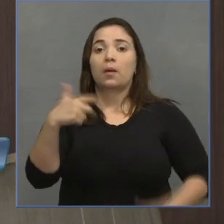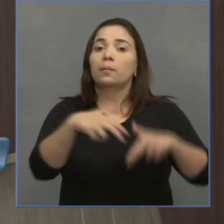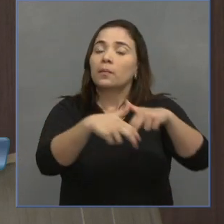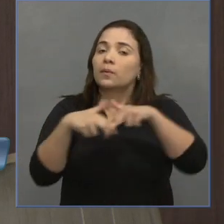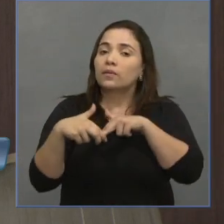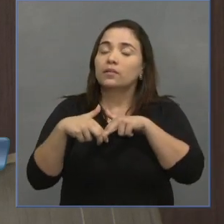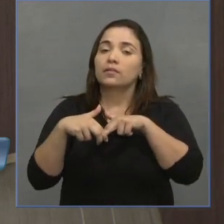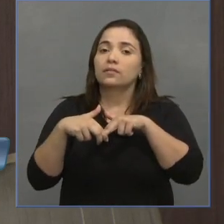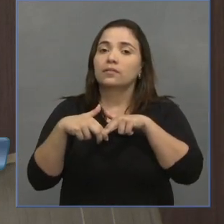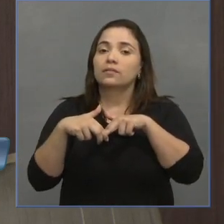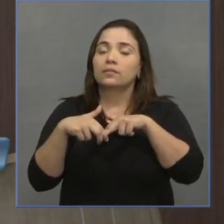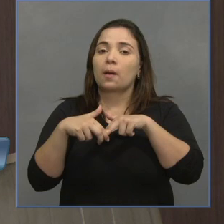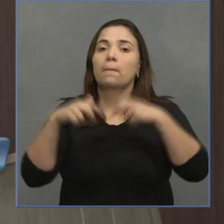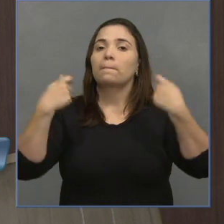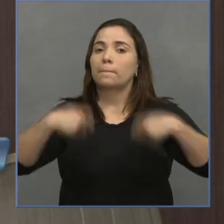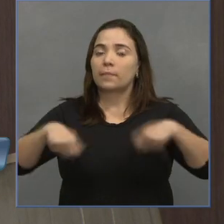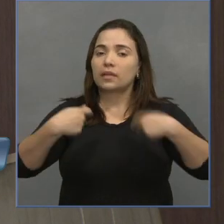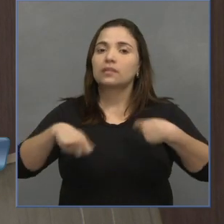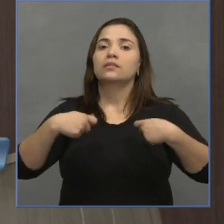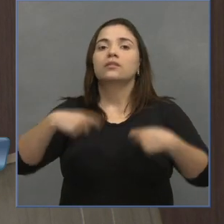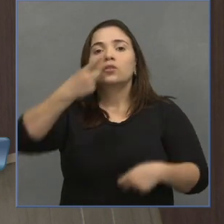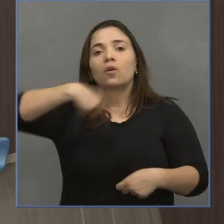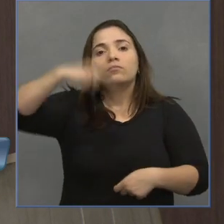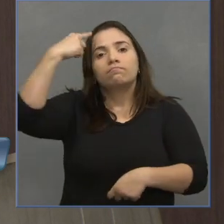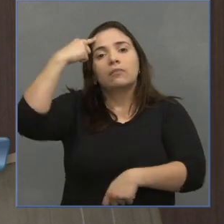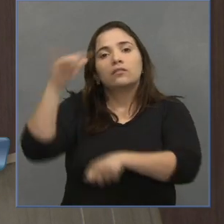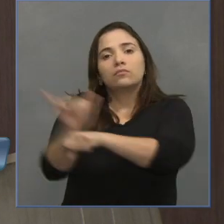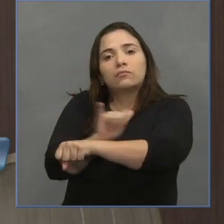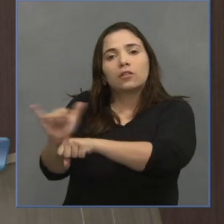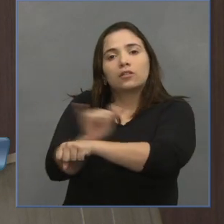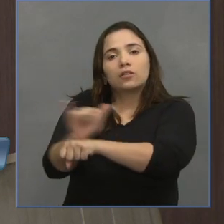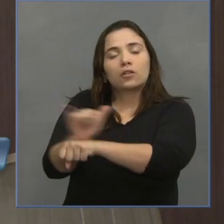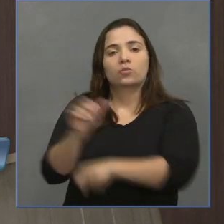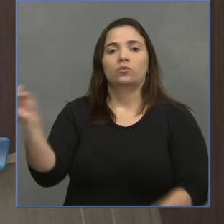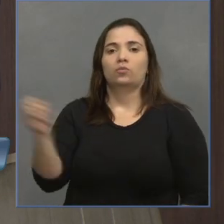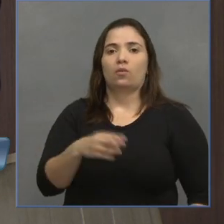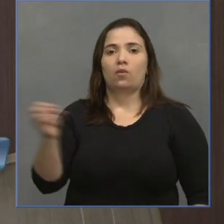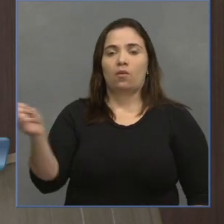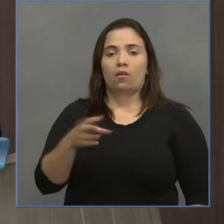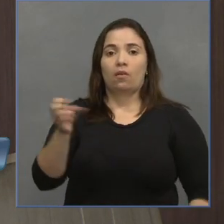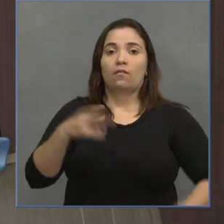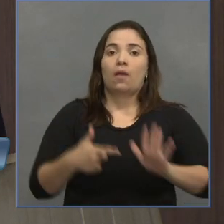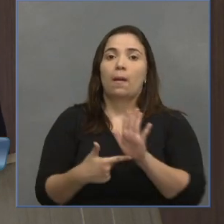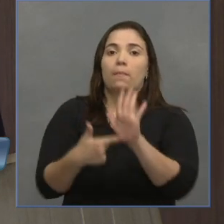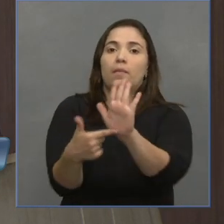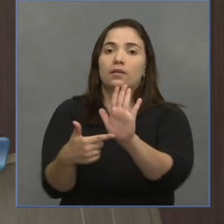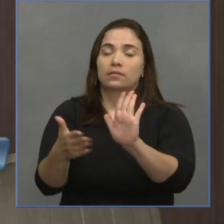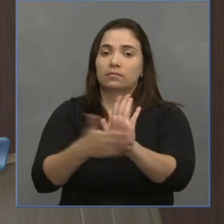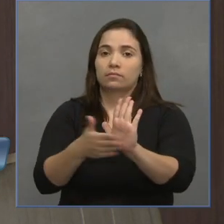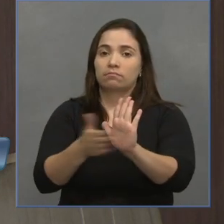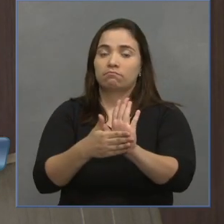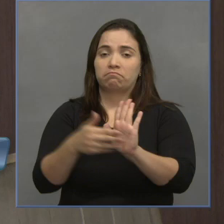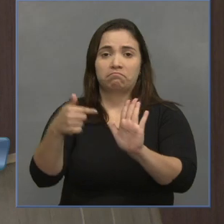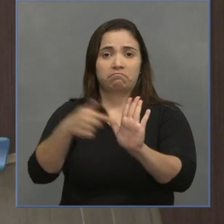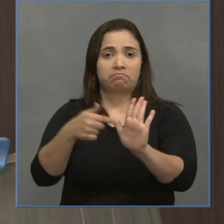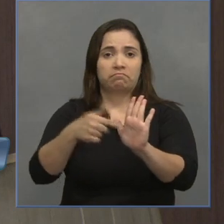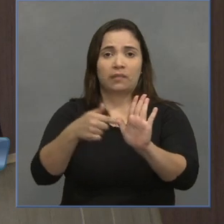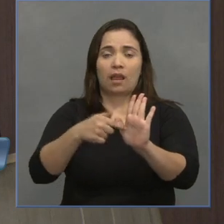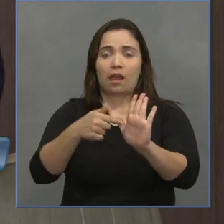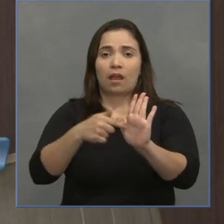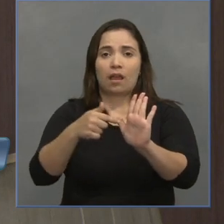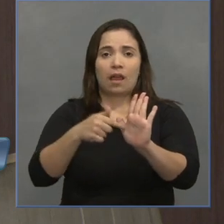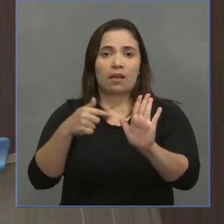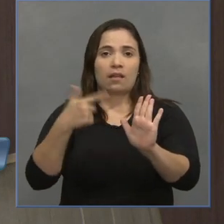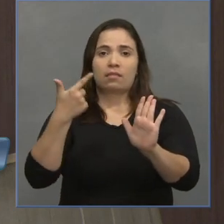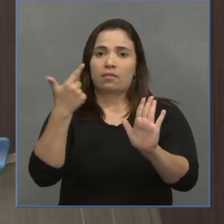audácia, ousadia e novas soluções. As soluções apresentadas não rompem com o modelo de